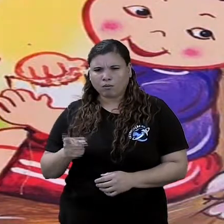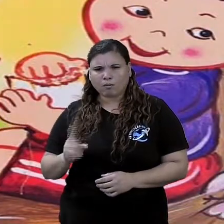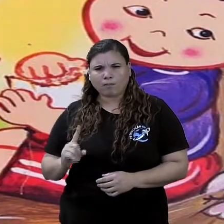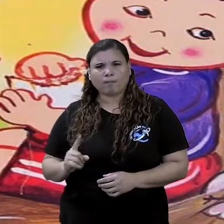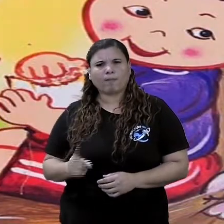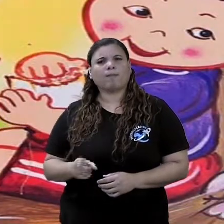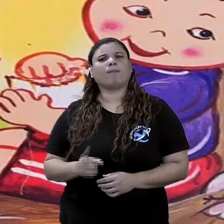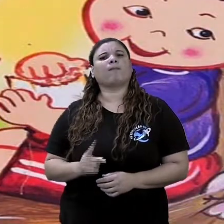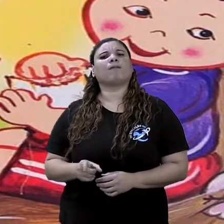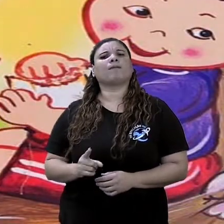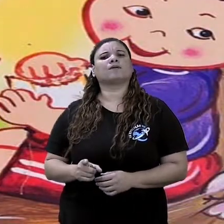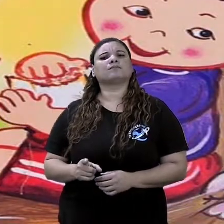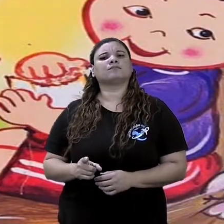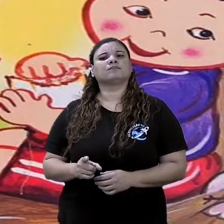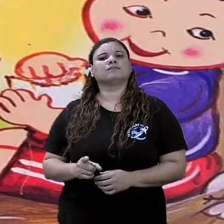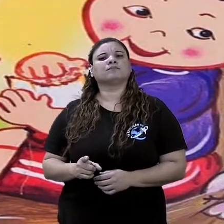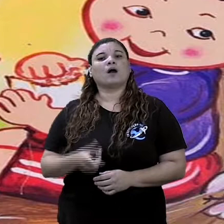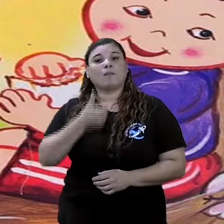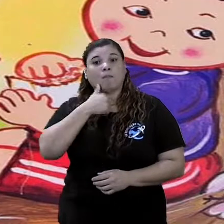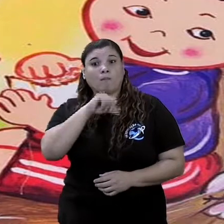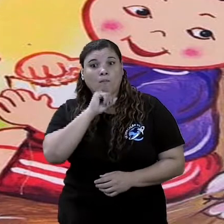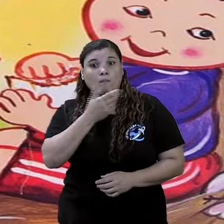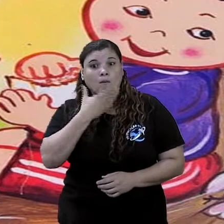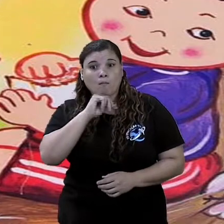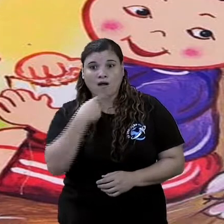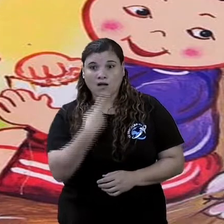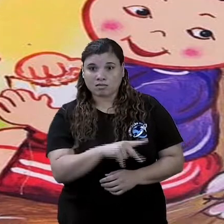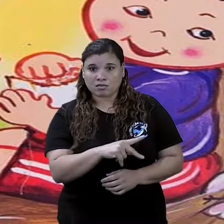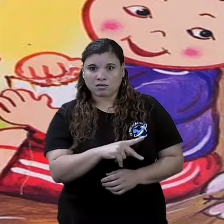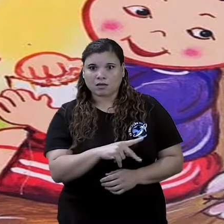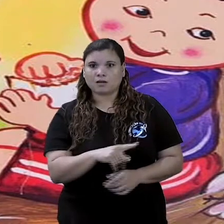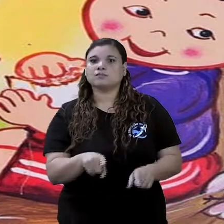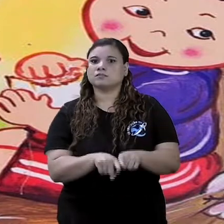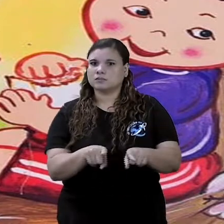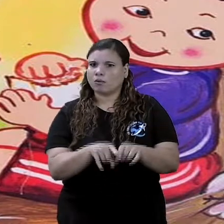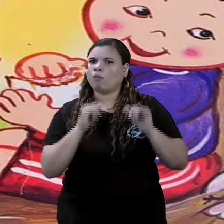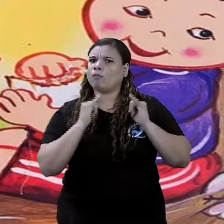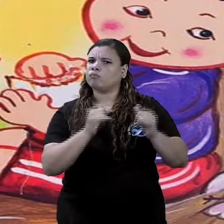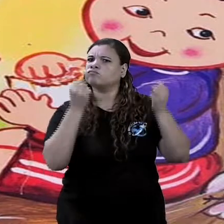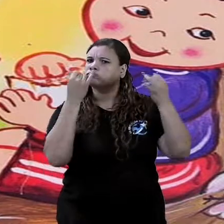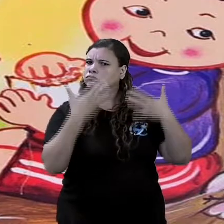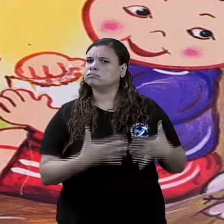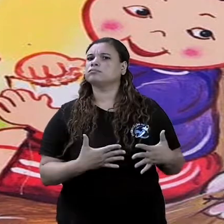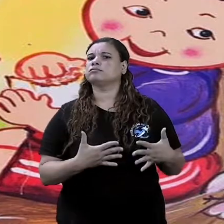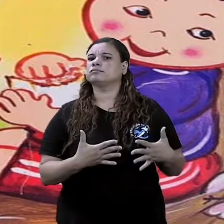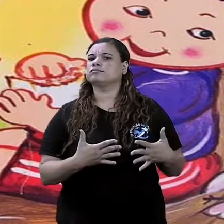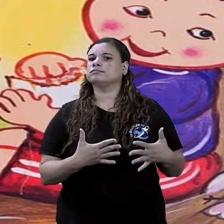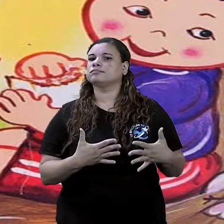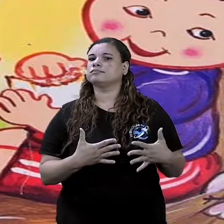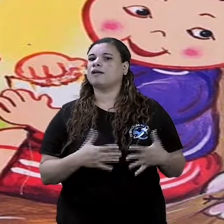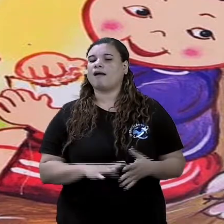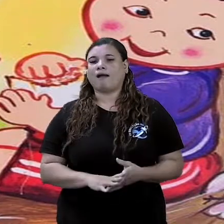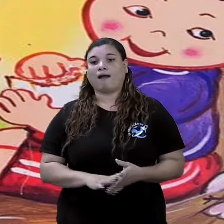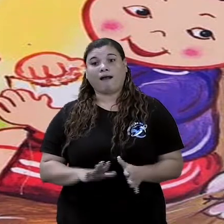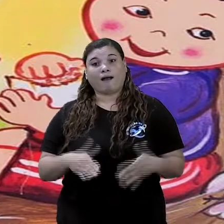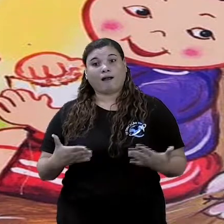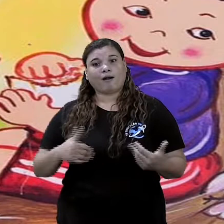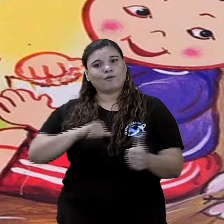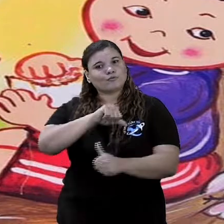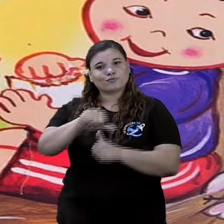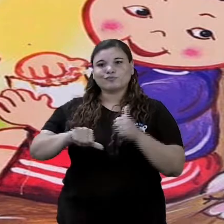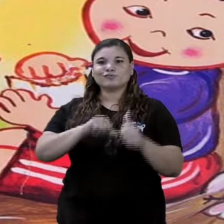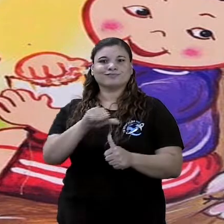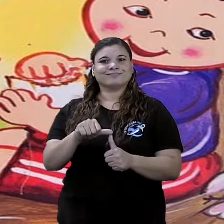Que alívio para o Léo poder ir para a escola, estudar, brincar e